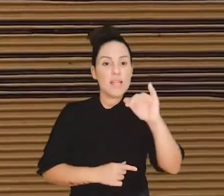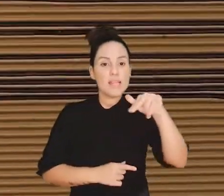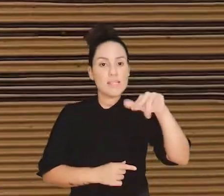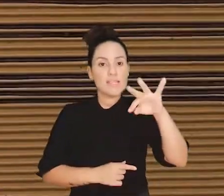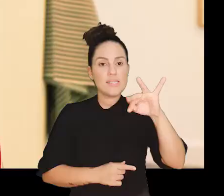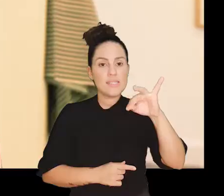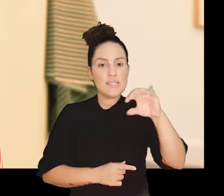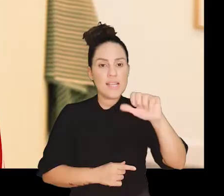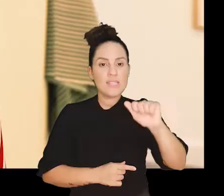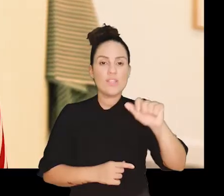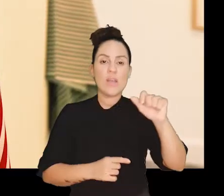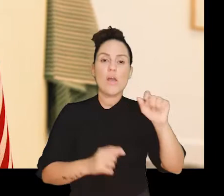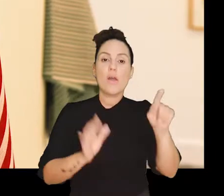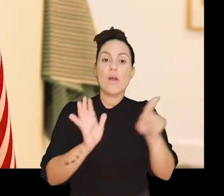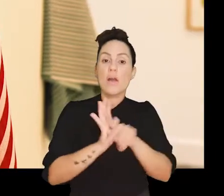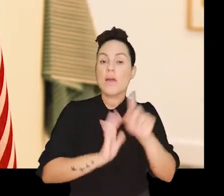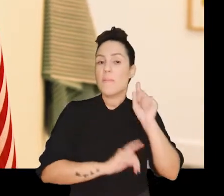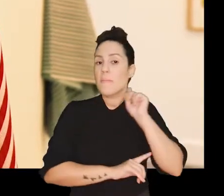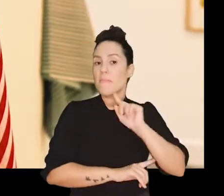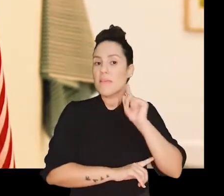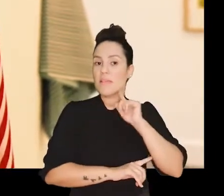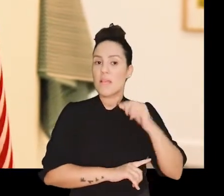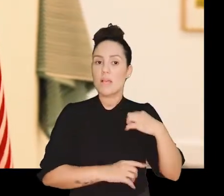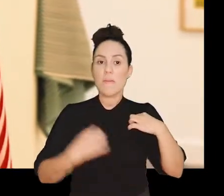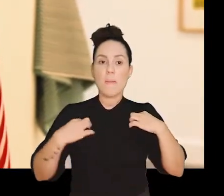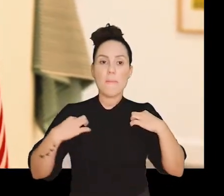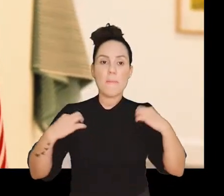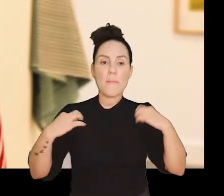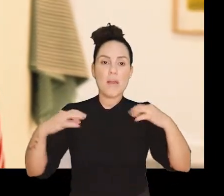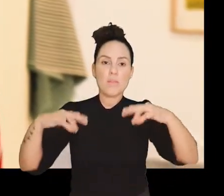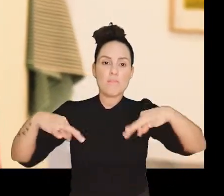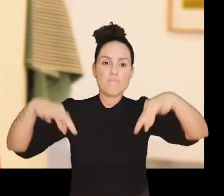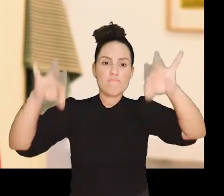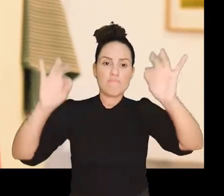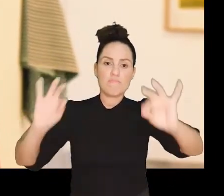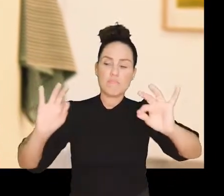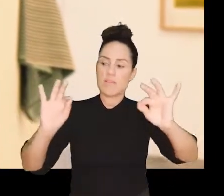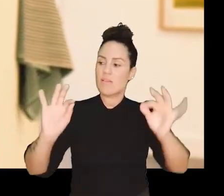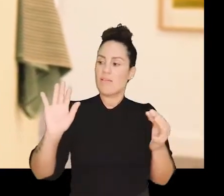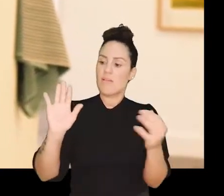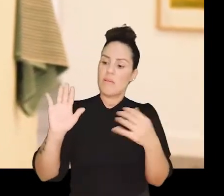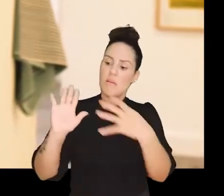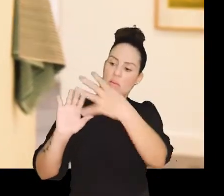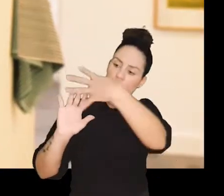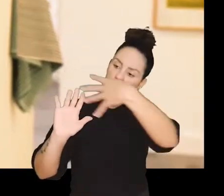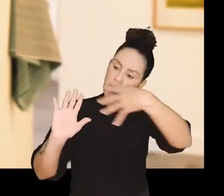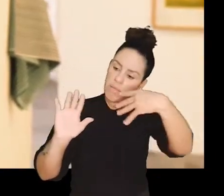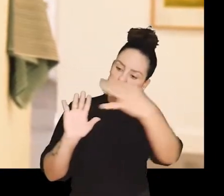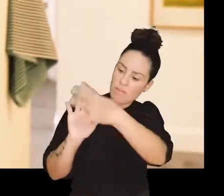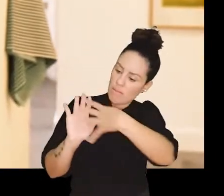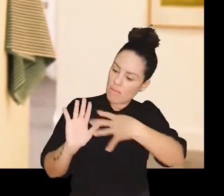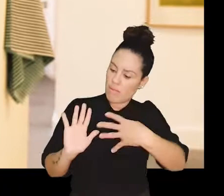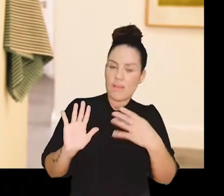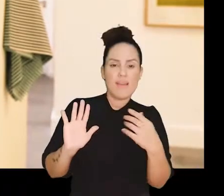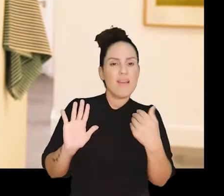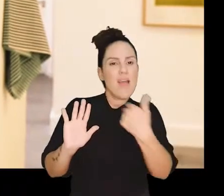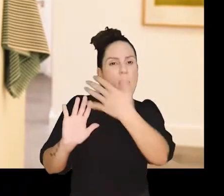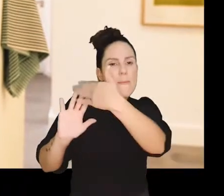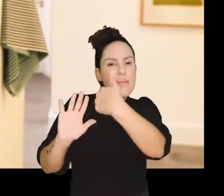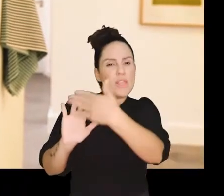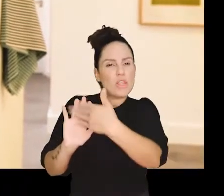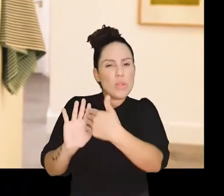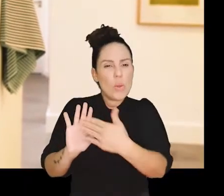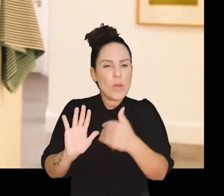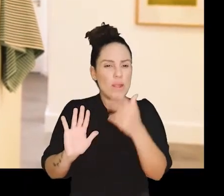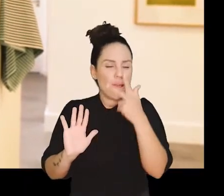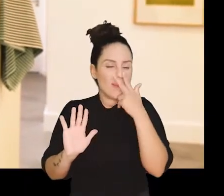geométrico, seja com a mineira Cíntia Marcelli, cujos padrões de tecido ela